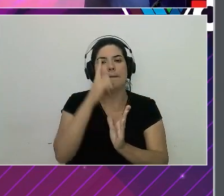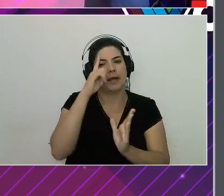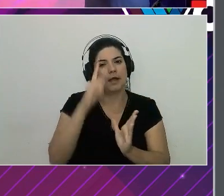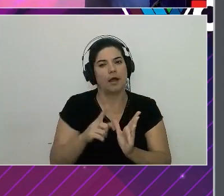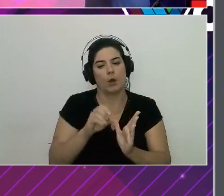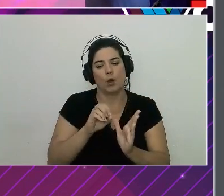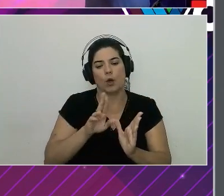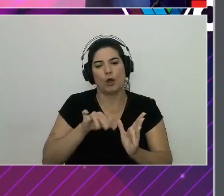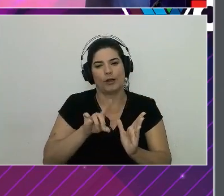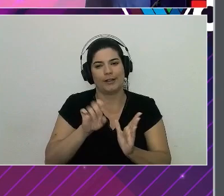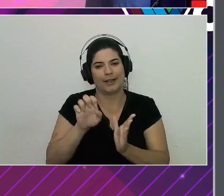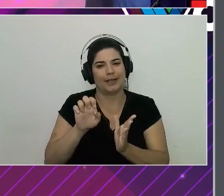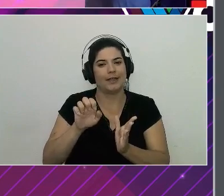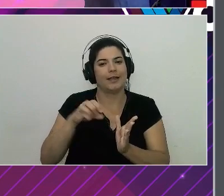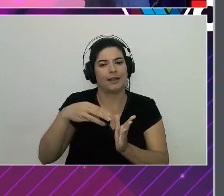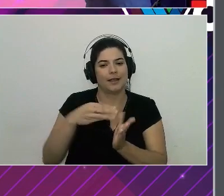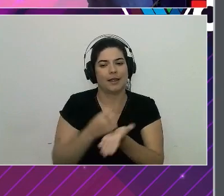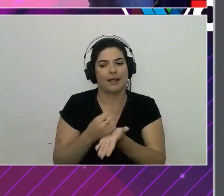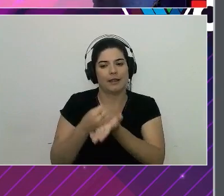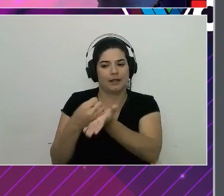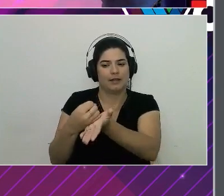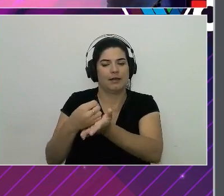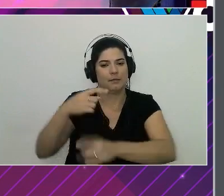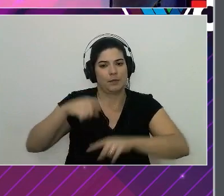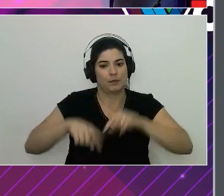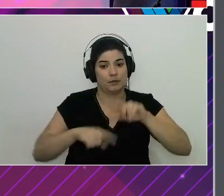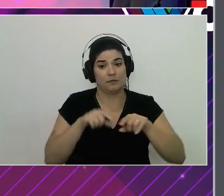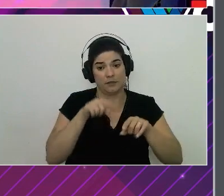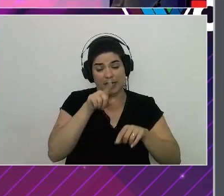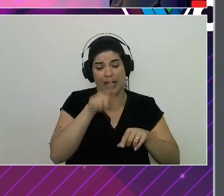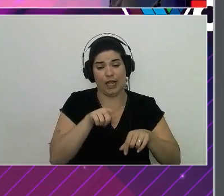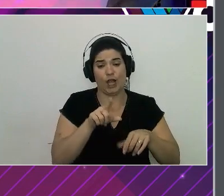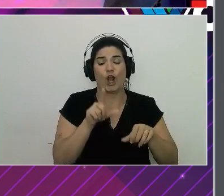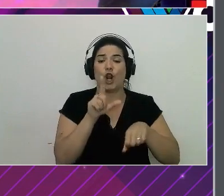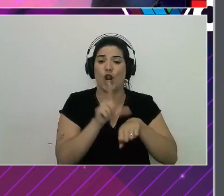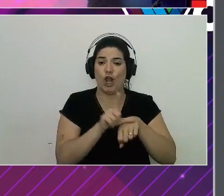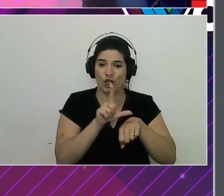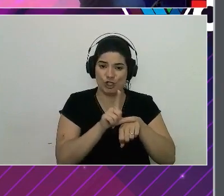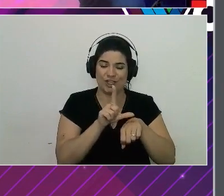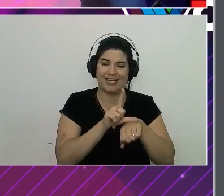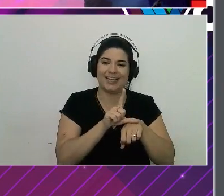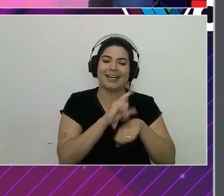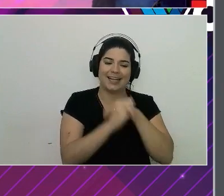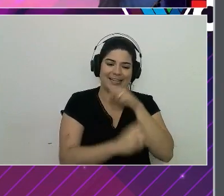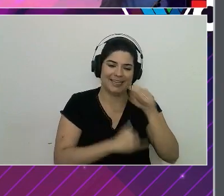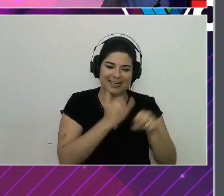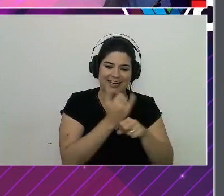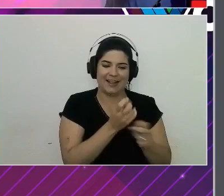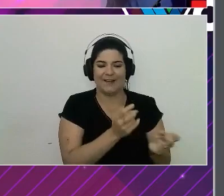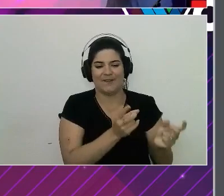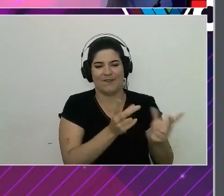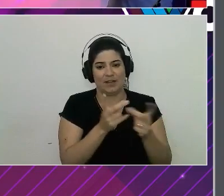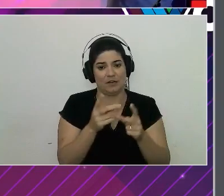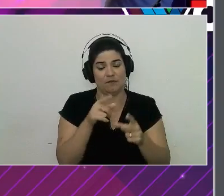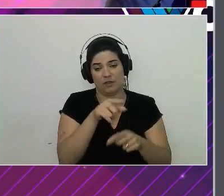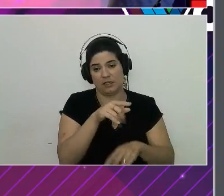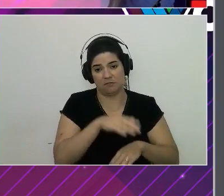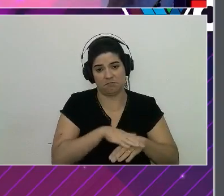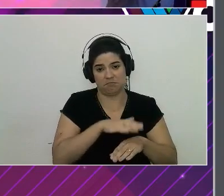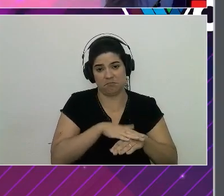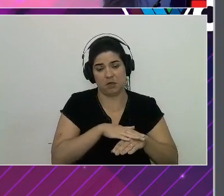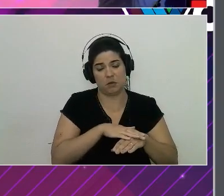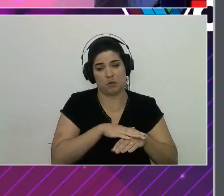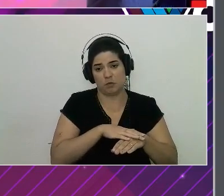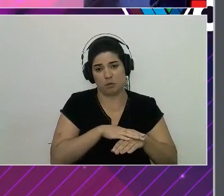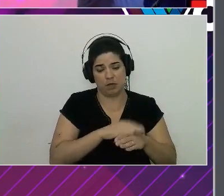entrega desse produto. E você é um e-commerce, você não vai entregar por conta própria, a não ser que você seja o Mercado Livre. Então, provavelmente,